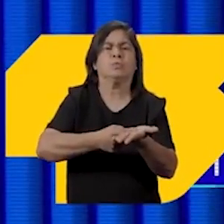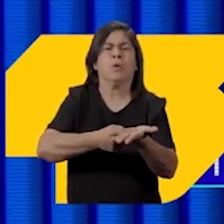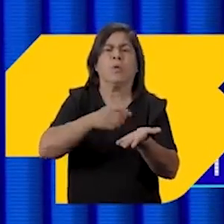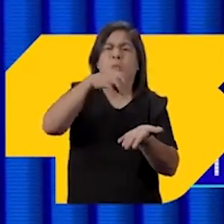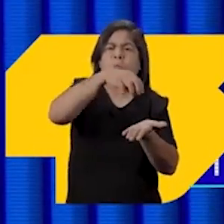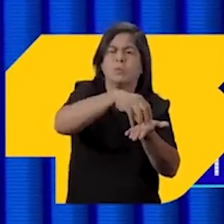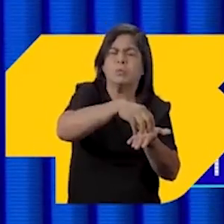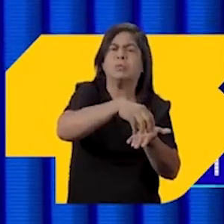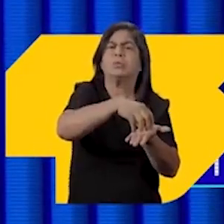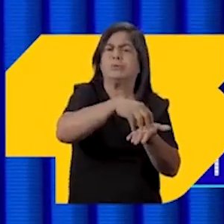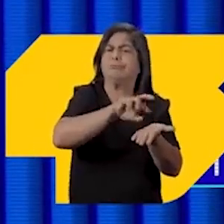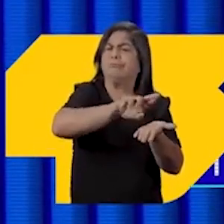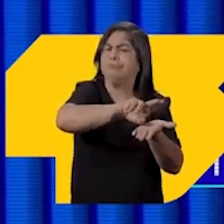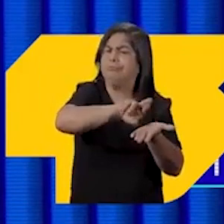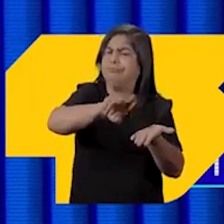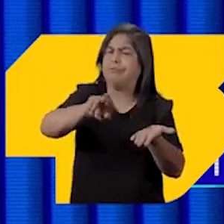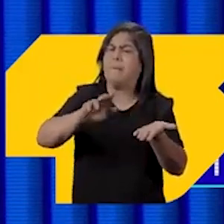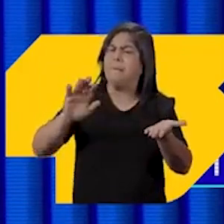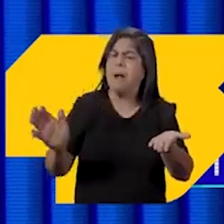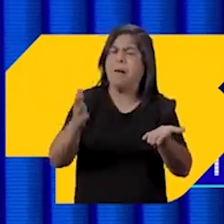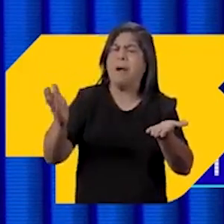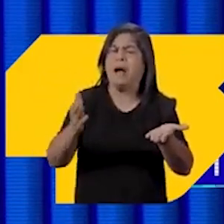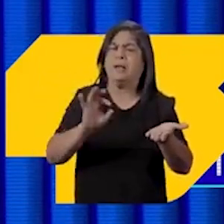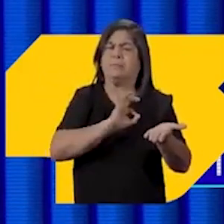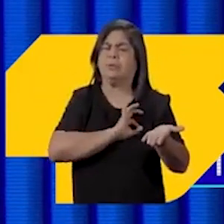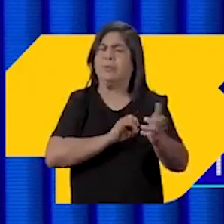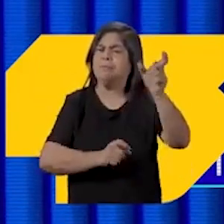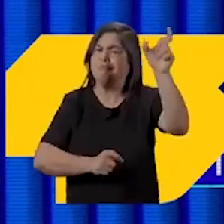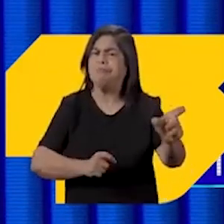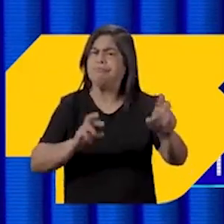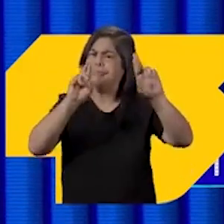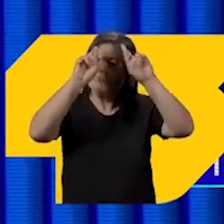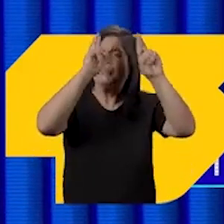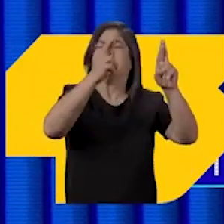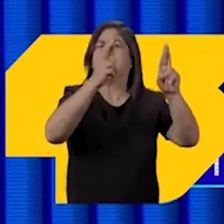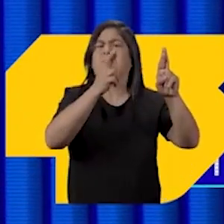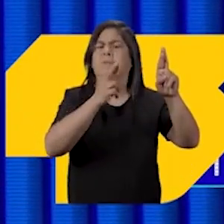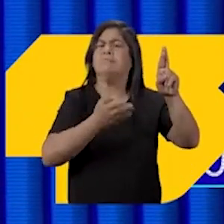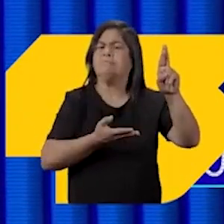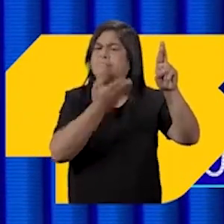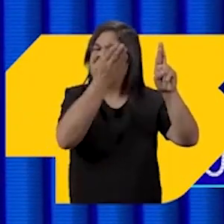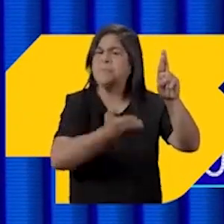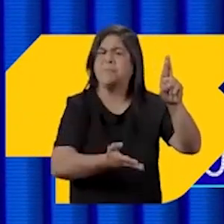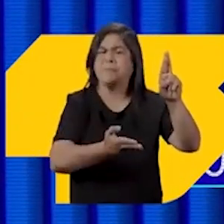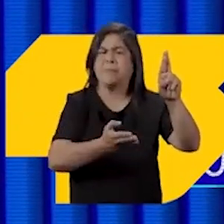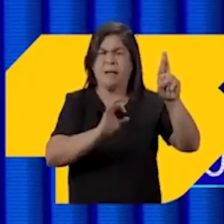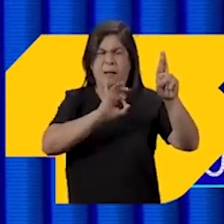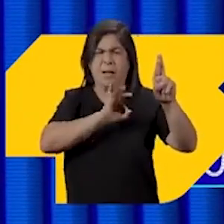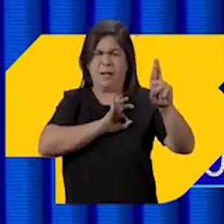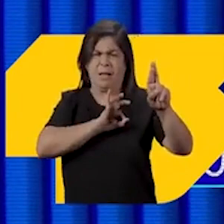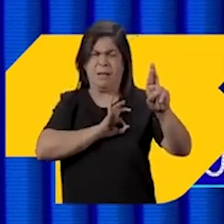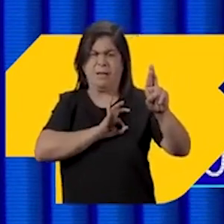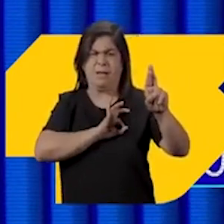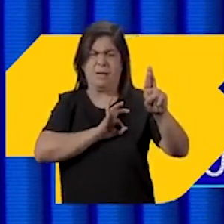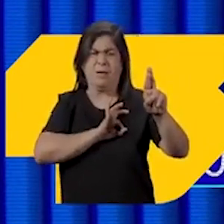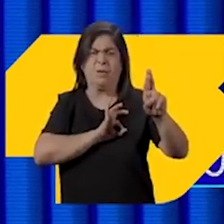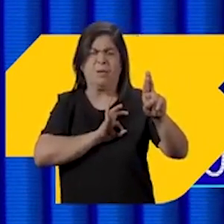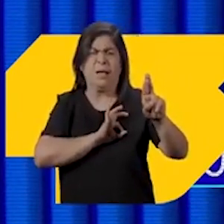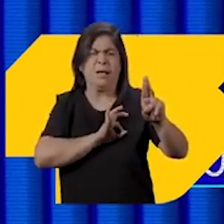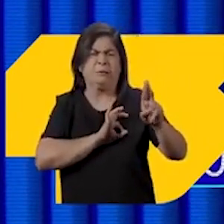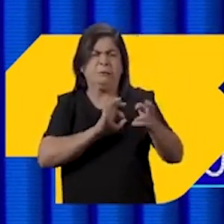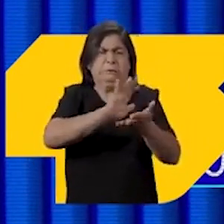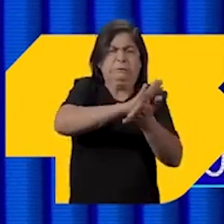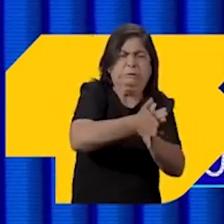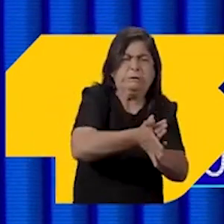compromete em realizar concursos nessa velocidade e voltar a respeitar o policial. A gente não consegue fazer